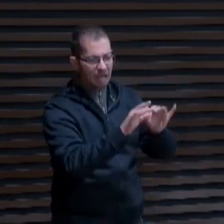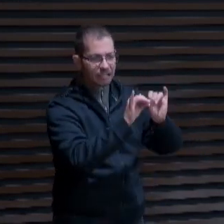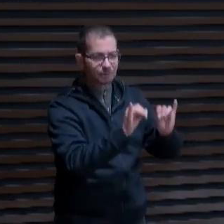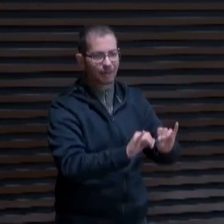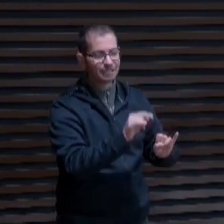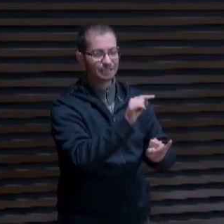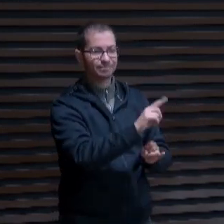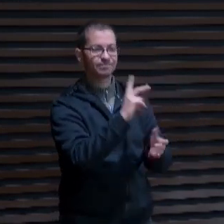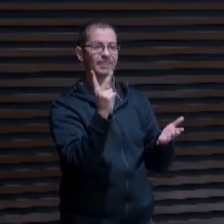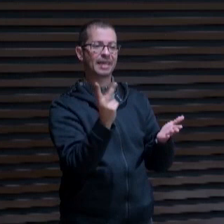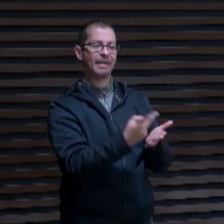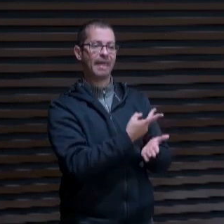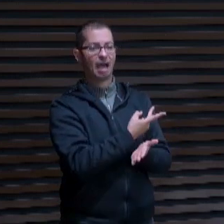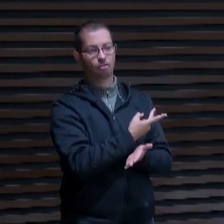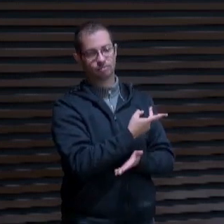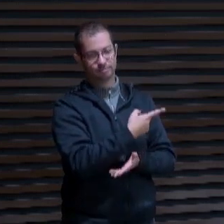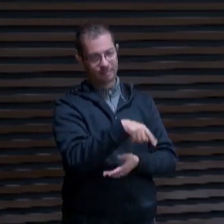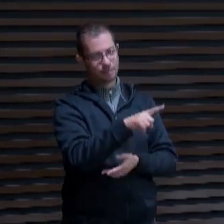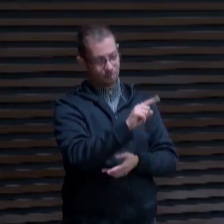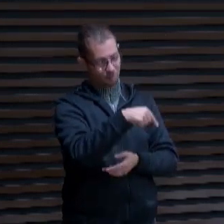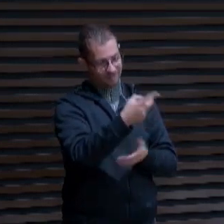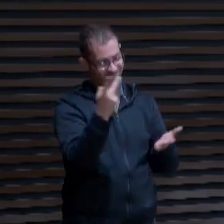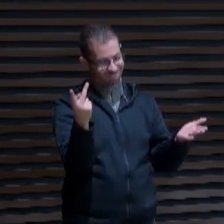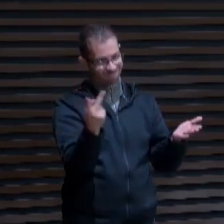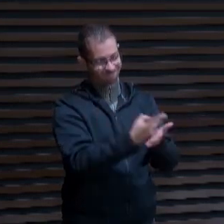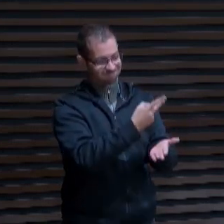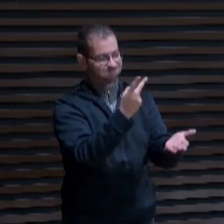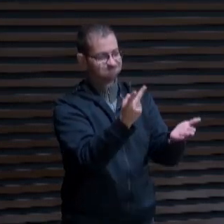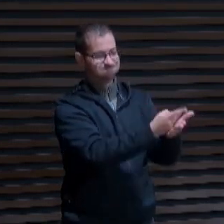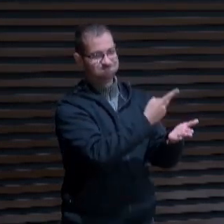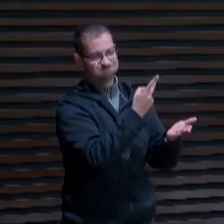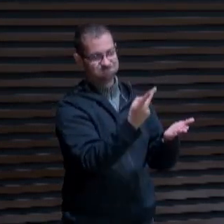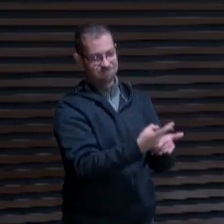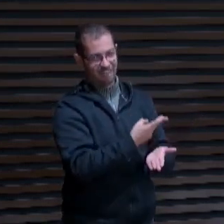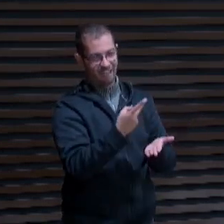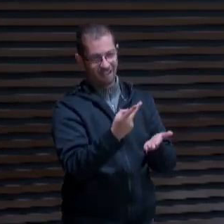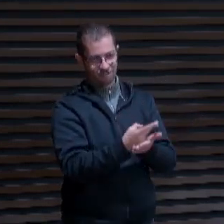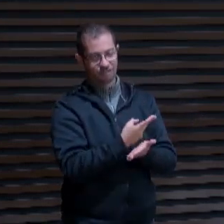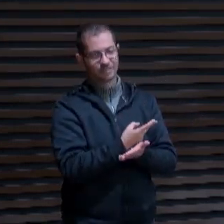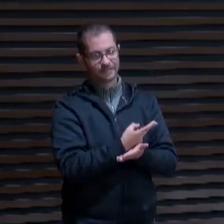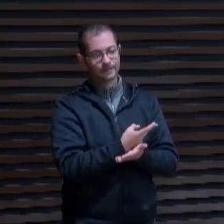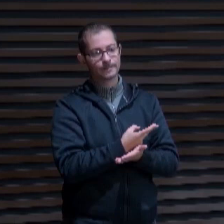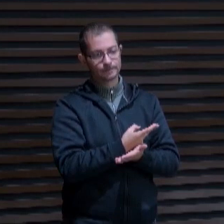ele se prostitui. E ele pede, lá em Êxodo 32, 7 a 9,